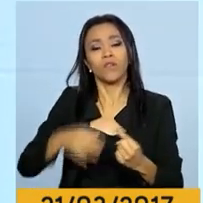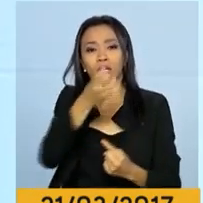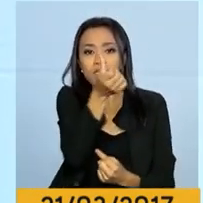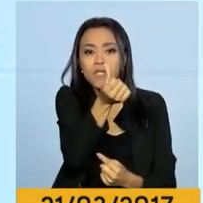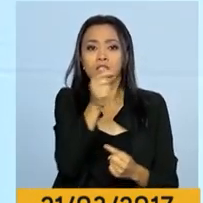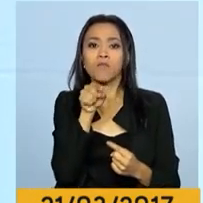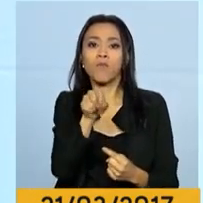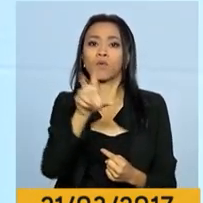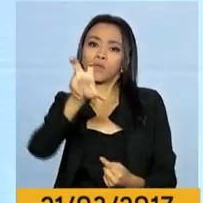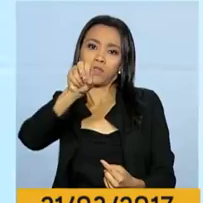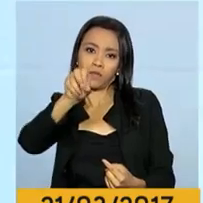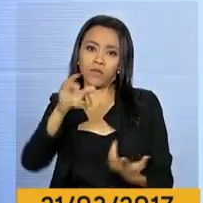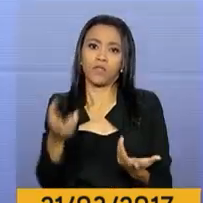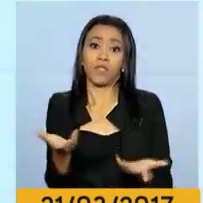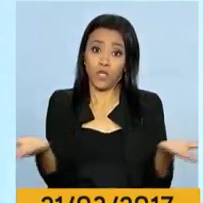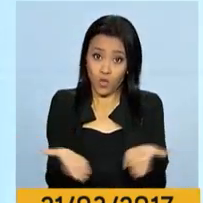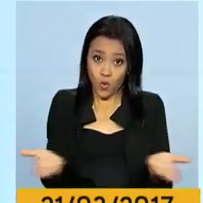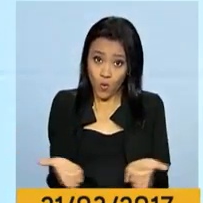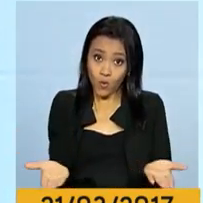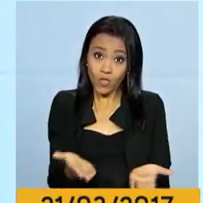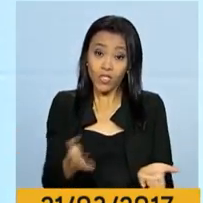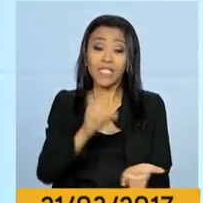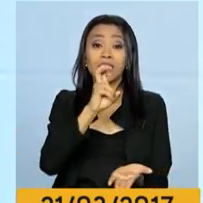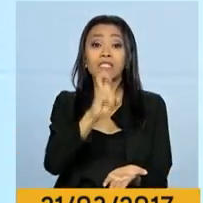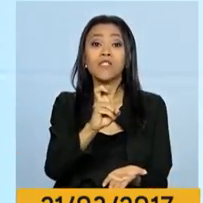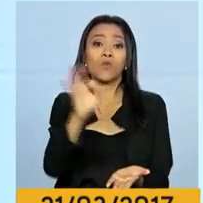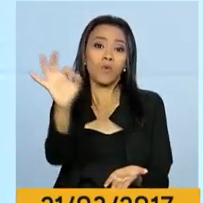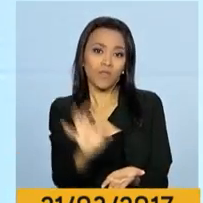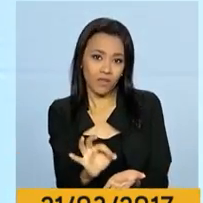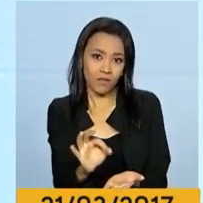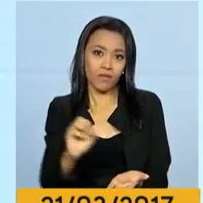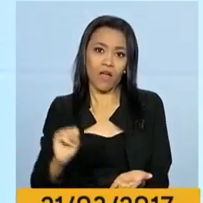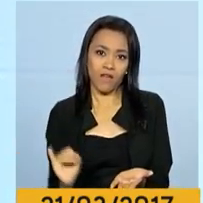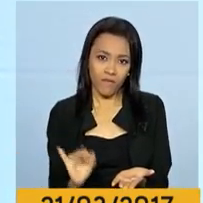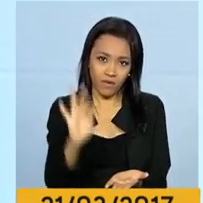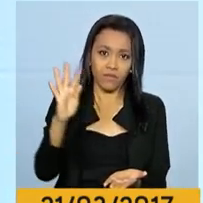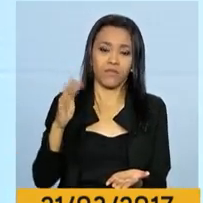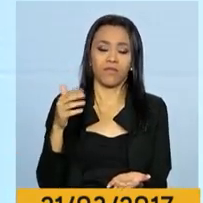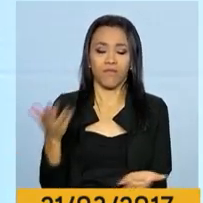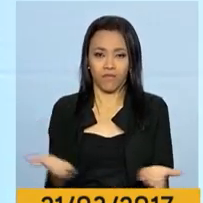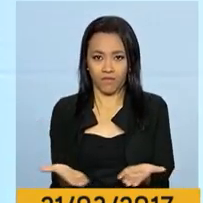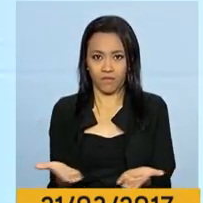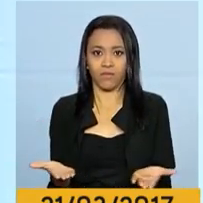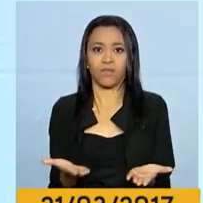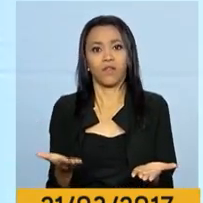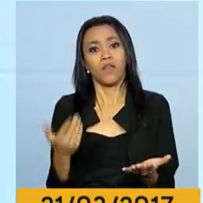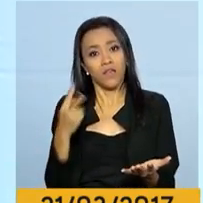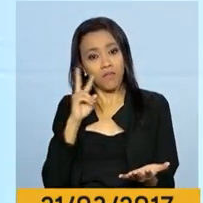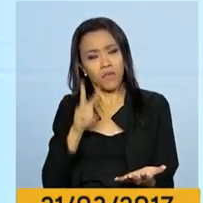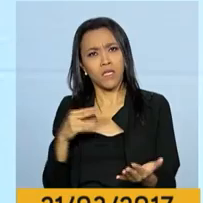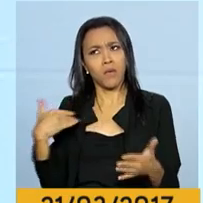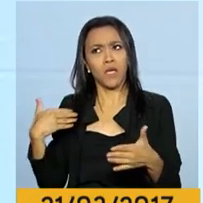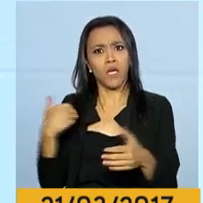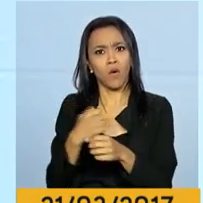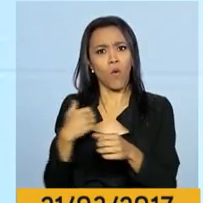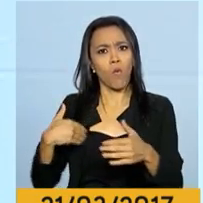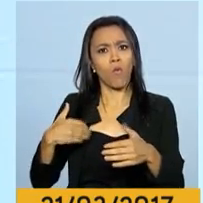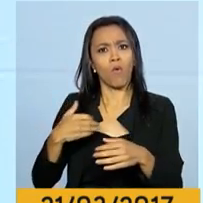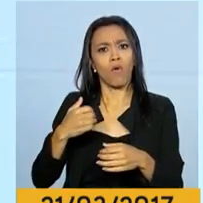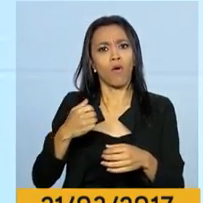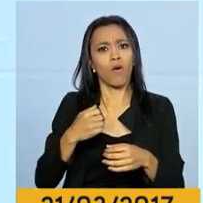6,50%. E hoje está em torno de 5% a inflação, a indicar que, ao longo do ano, nós vamos